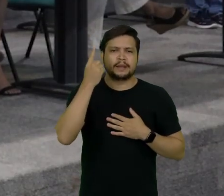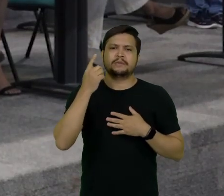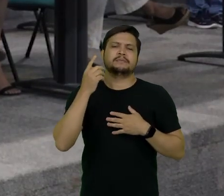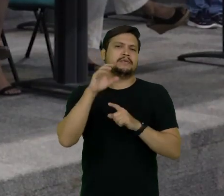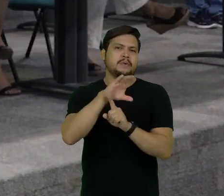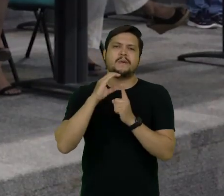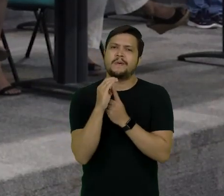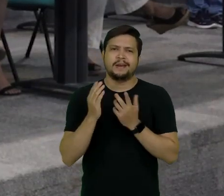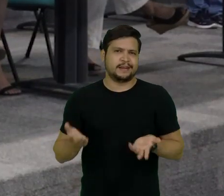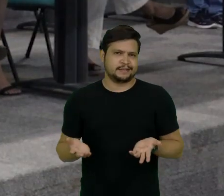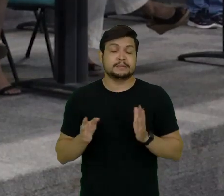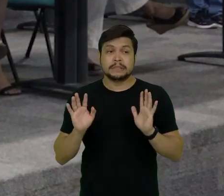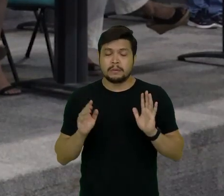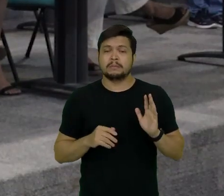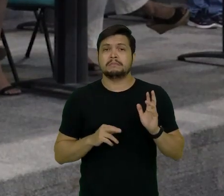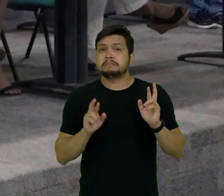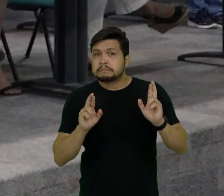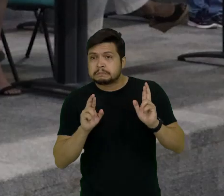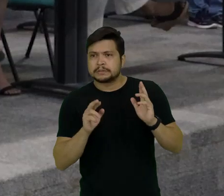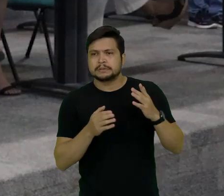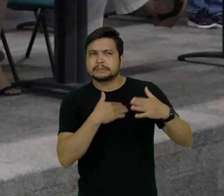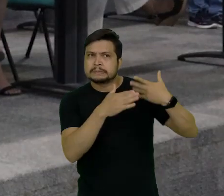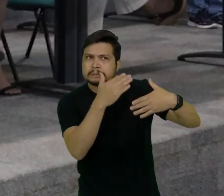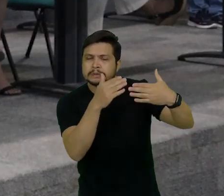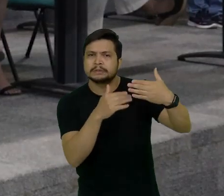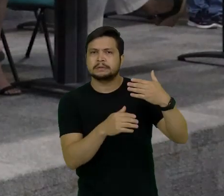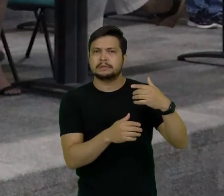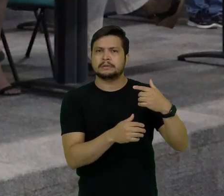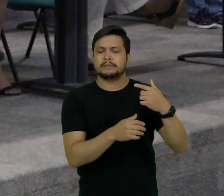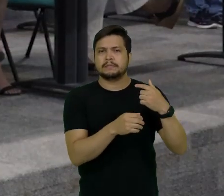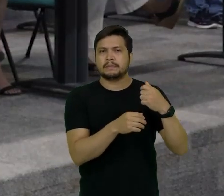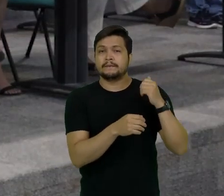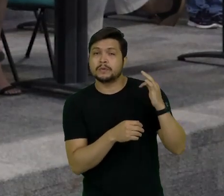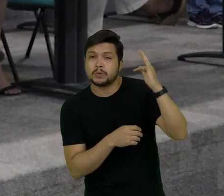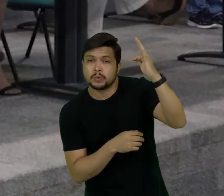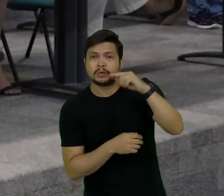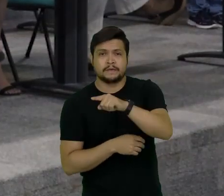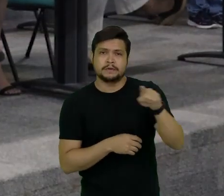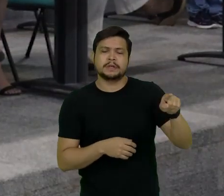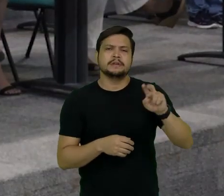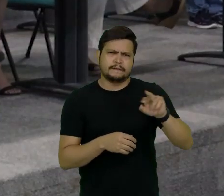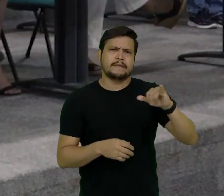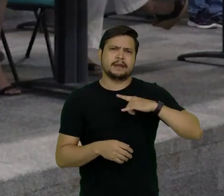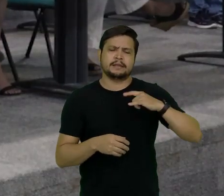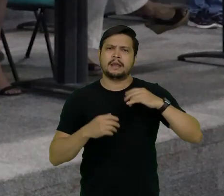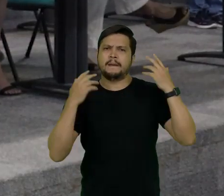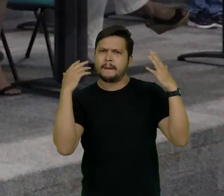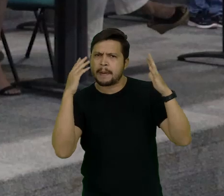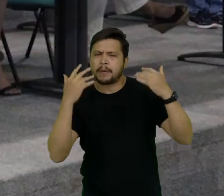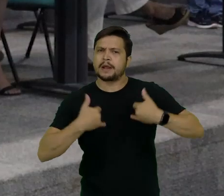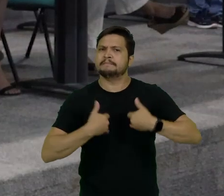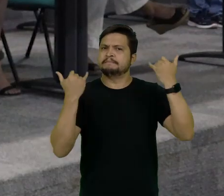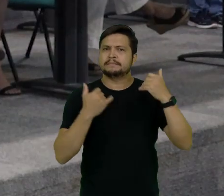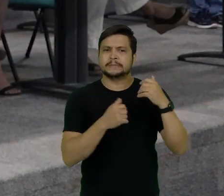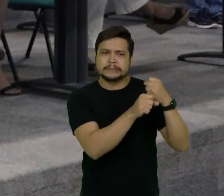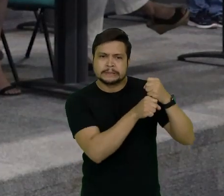vocês estejam comemorando, né, o aniversário também desse, e se lembrem, né, bem que o Francisco